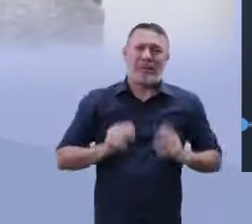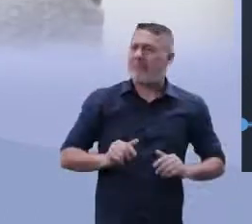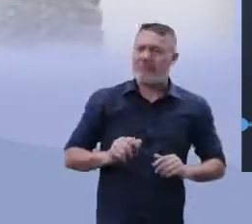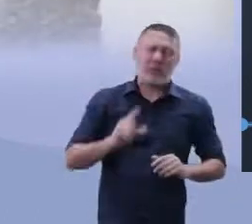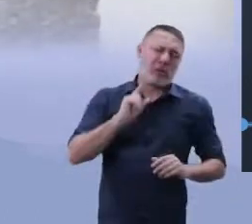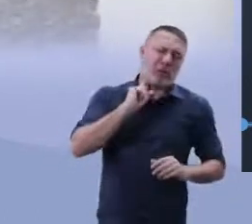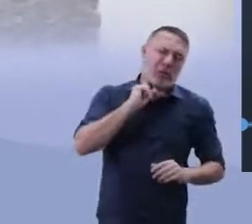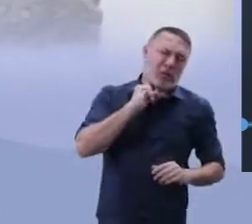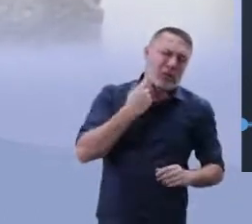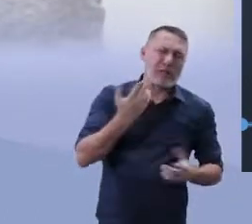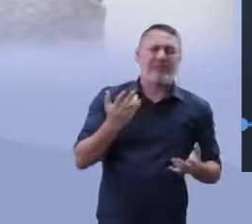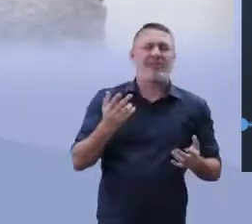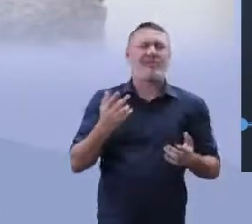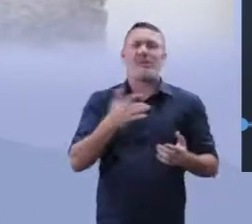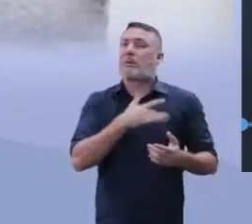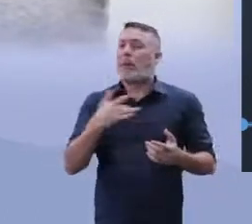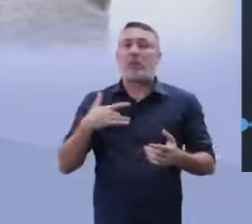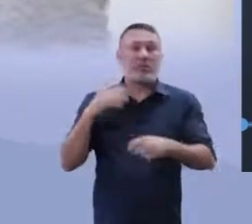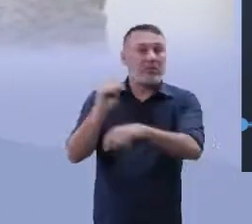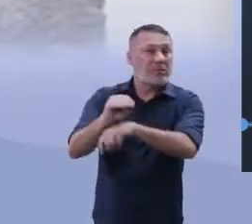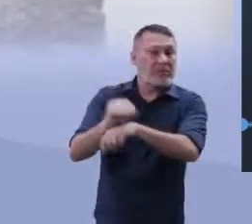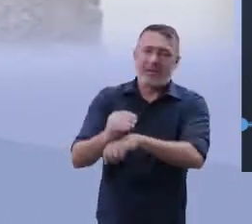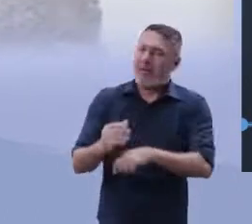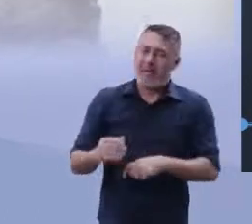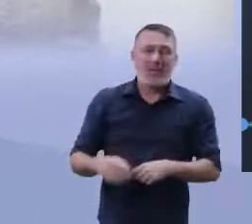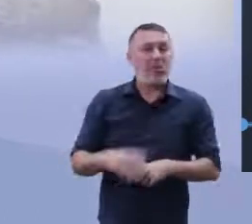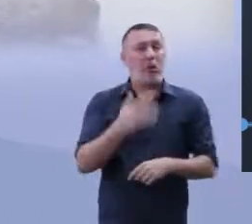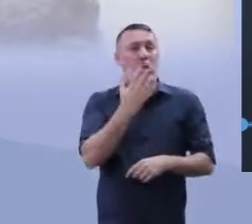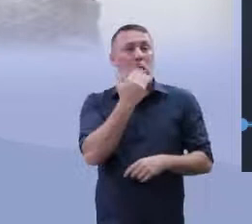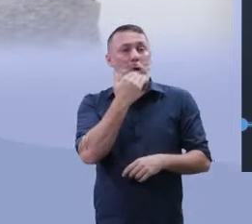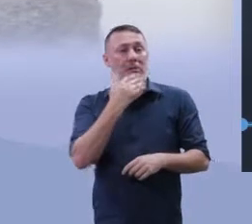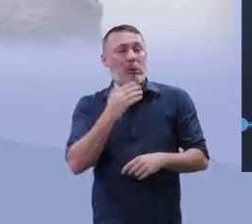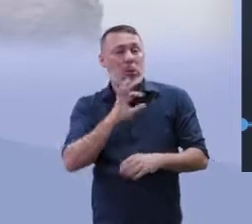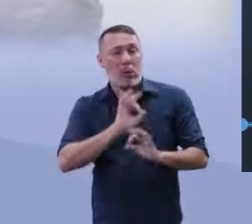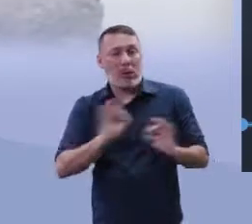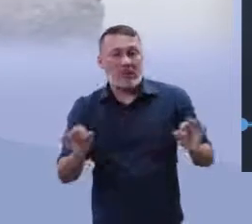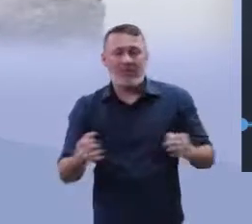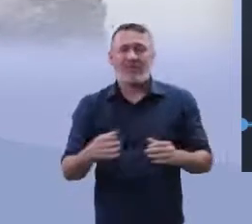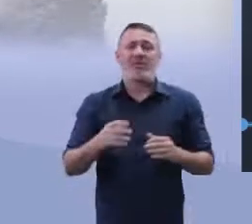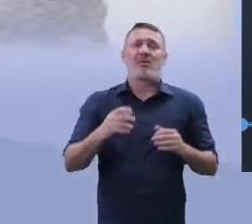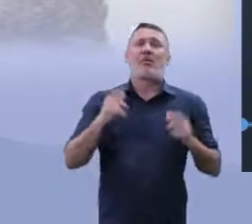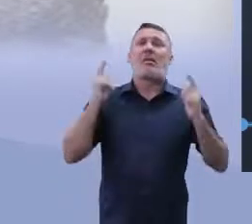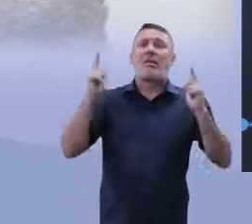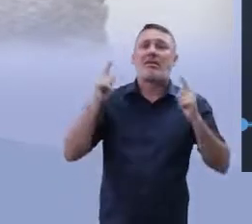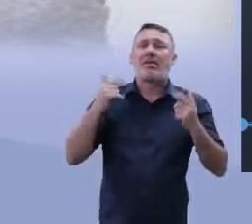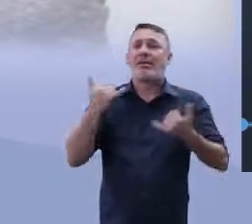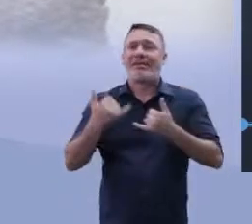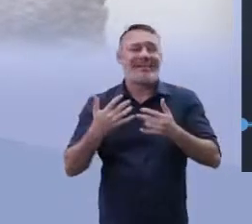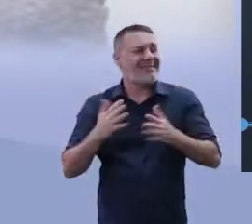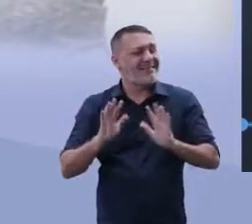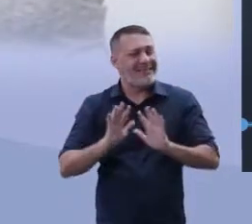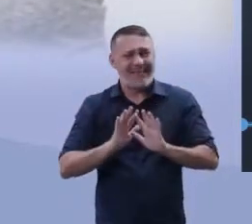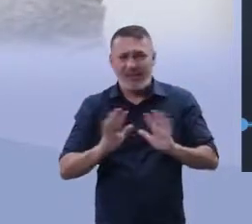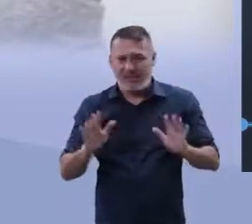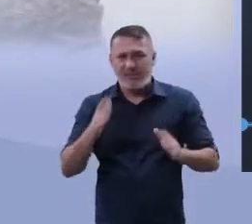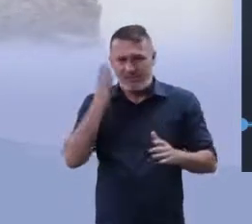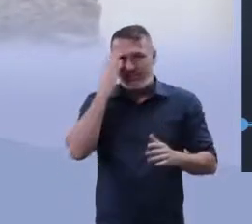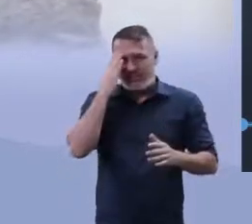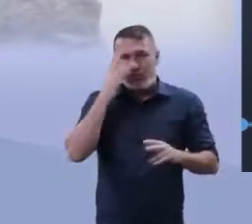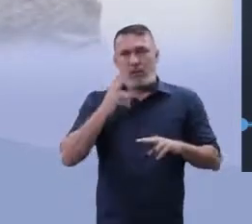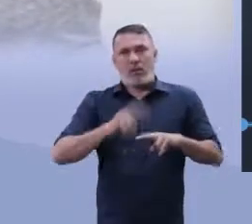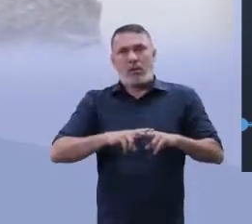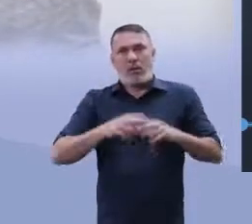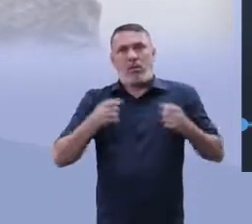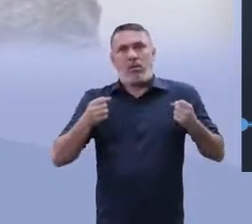de estrutura, saúde, alimentação, lazer e etc. Volta